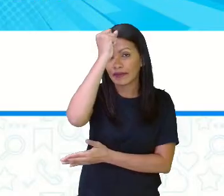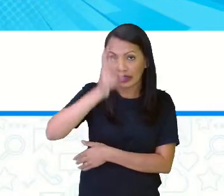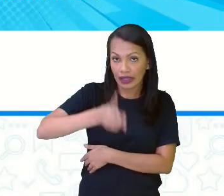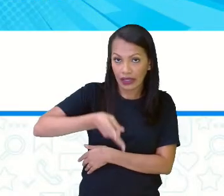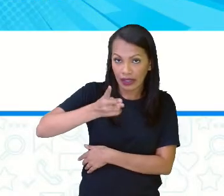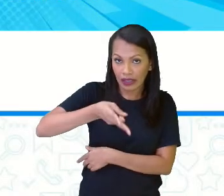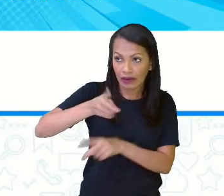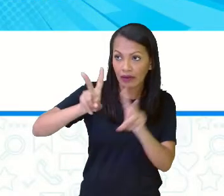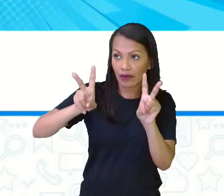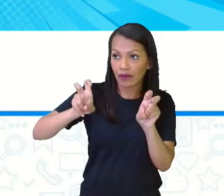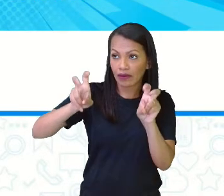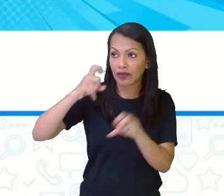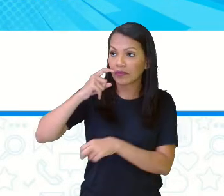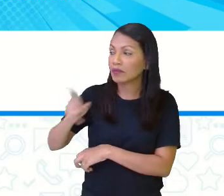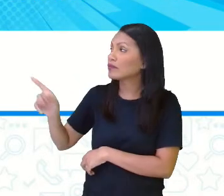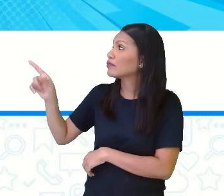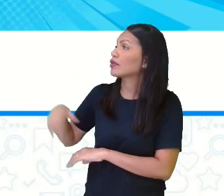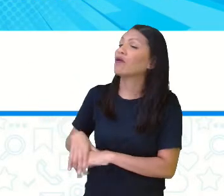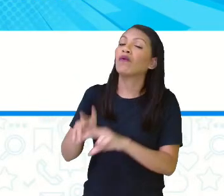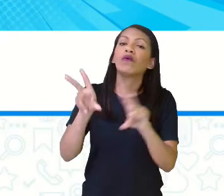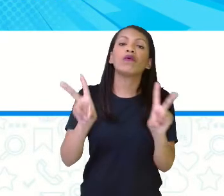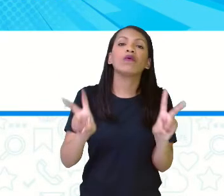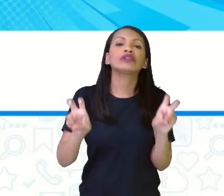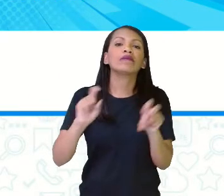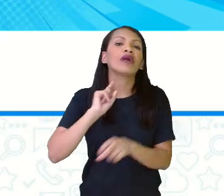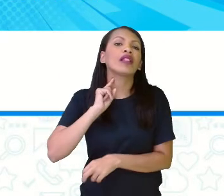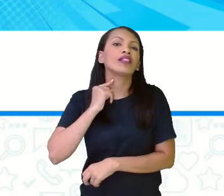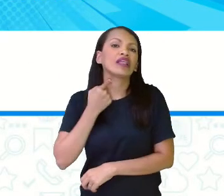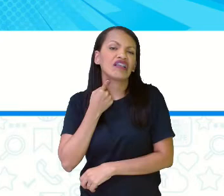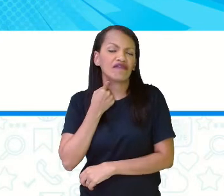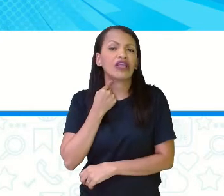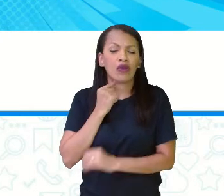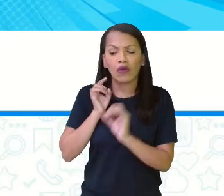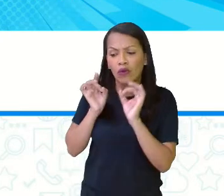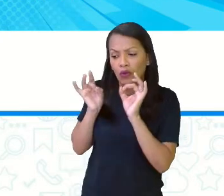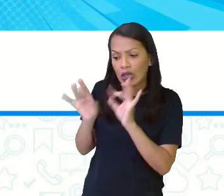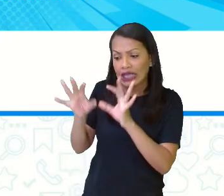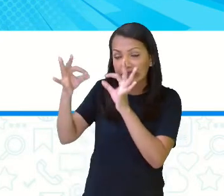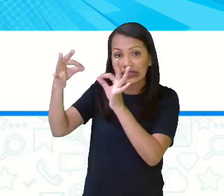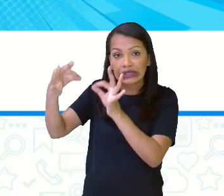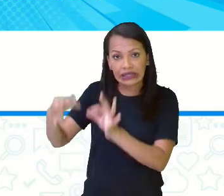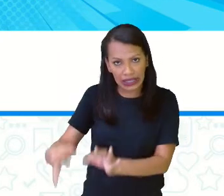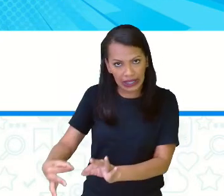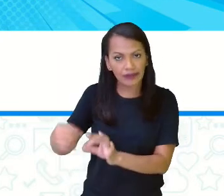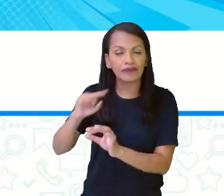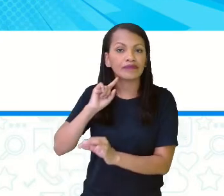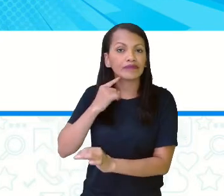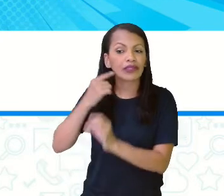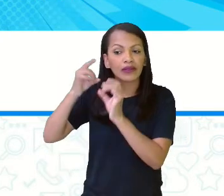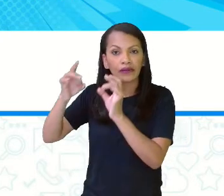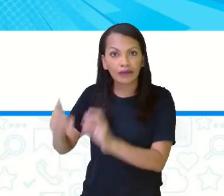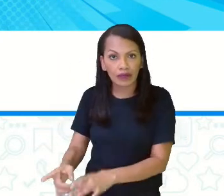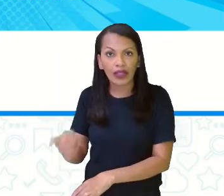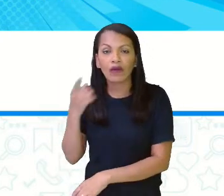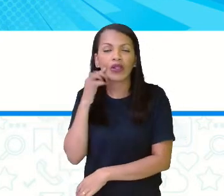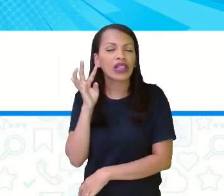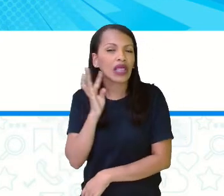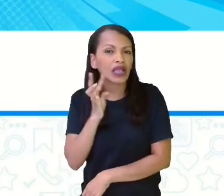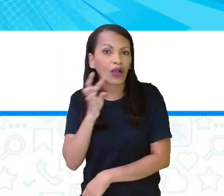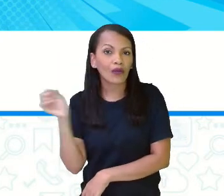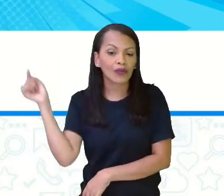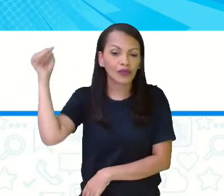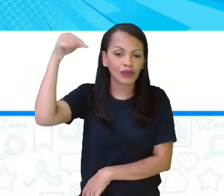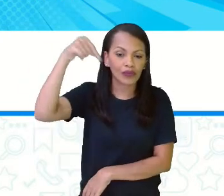tema do lixo, o descarte correto do lixo. Então, eu achei legal trazer para a gente trabalhar um pouquinho sobre isso aqui. Então,